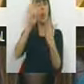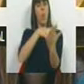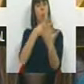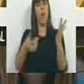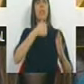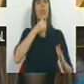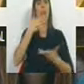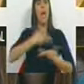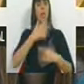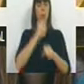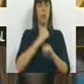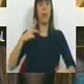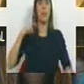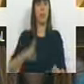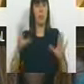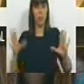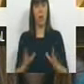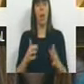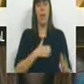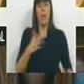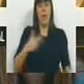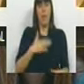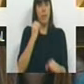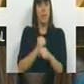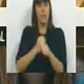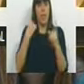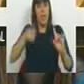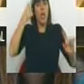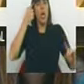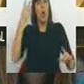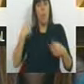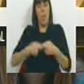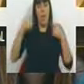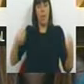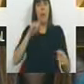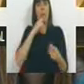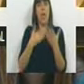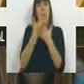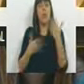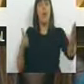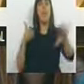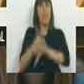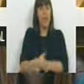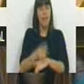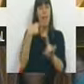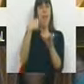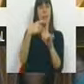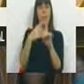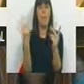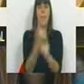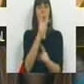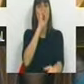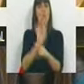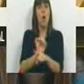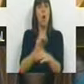quadro em que se estabelecem as relações laborais em Portugal. Empresários e trabalhadores têm de compreender que o alargamento das possibilidades de negociação direta é benéfico para